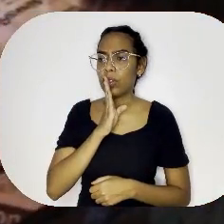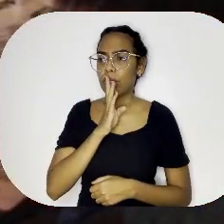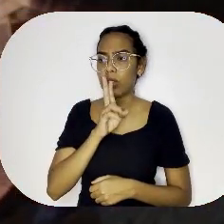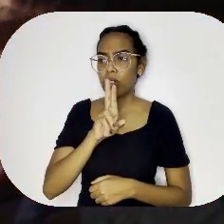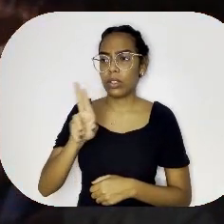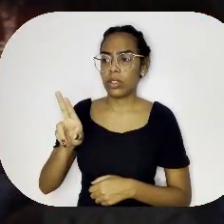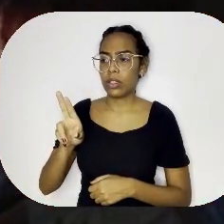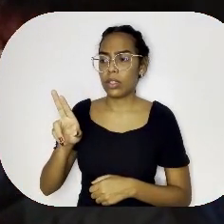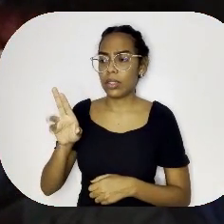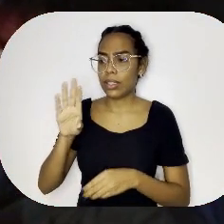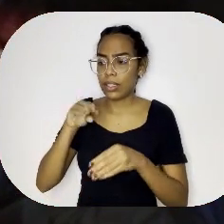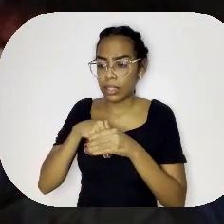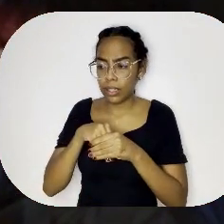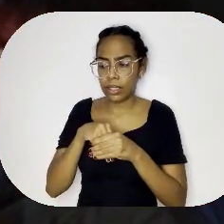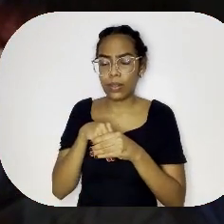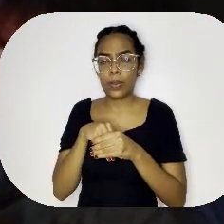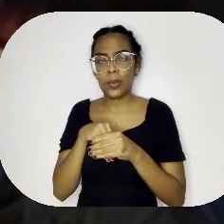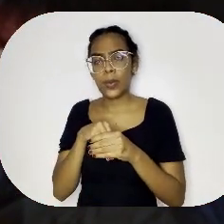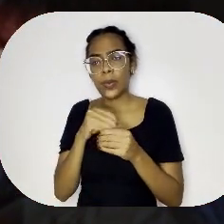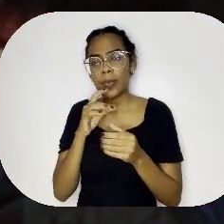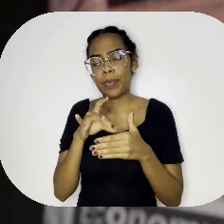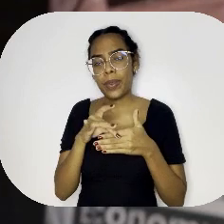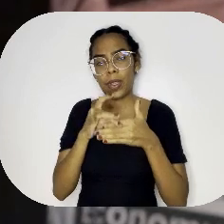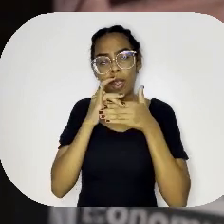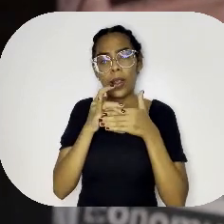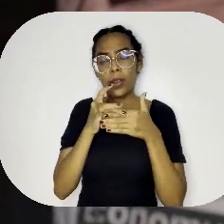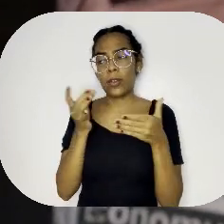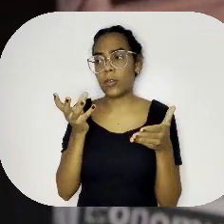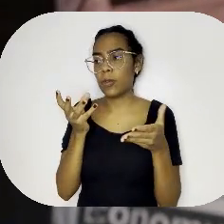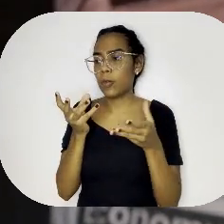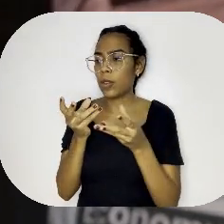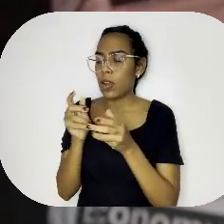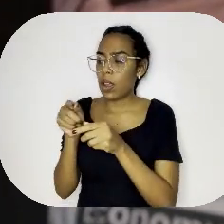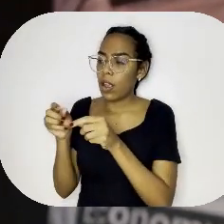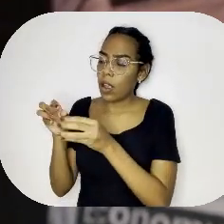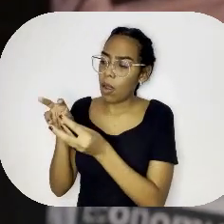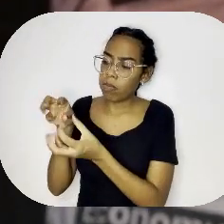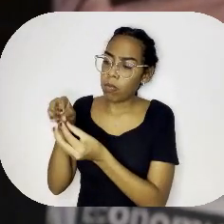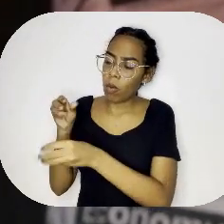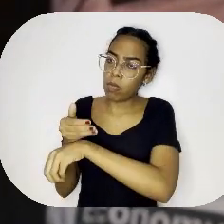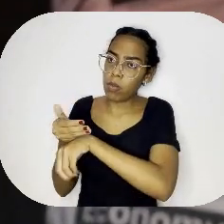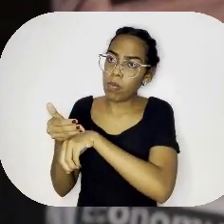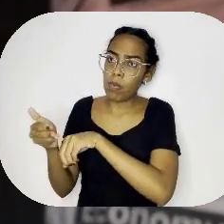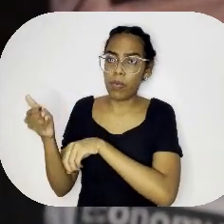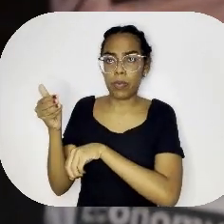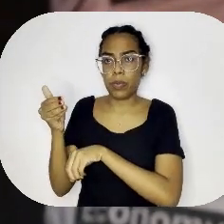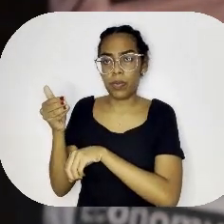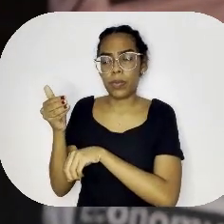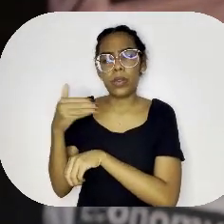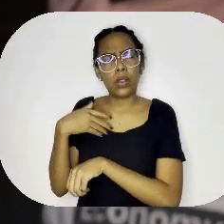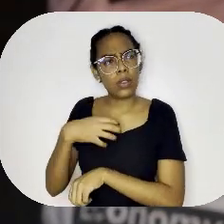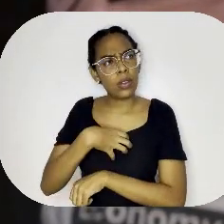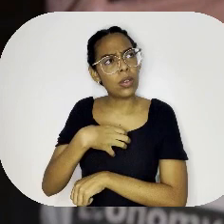navios que levam petróleo, livros, carne e algodão. Viste as diferentes dores dos homens,